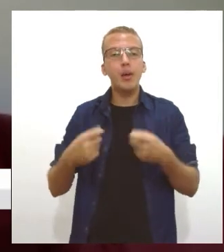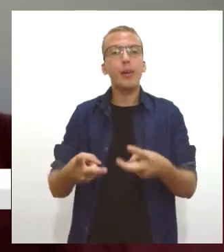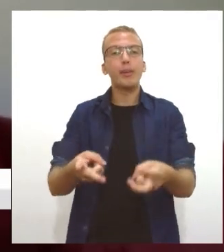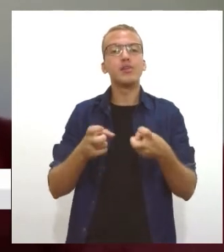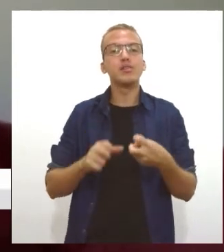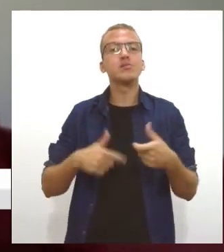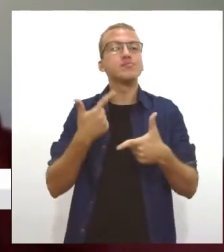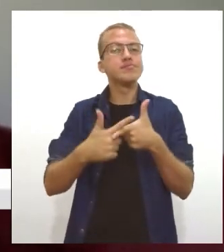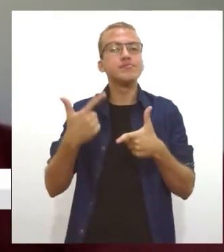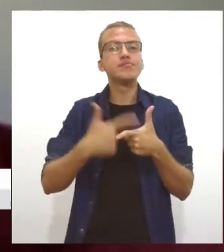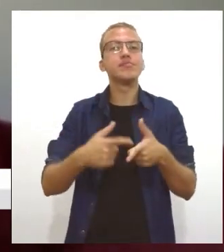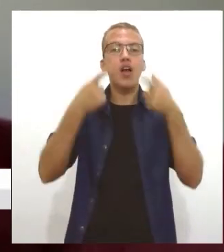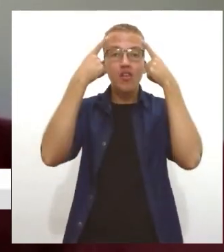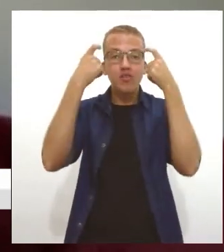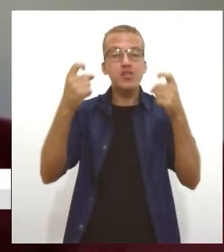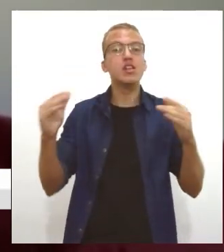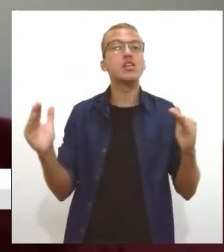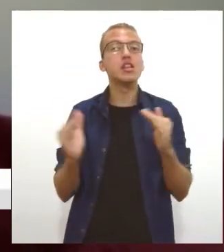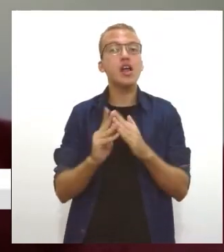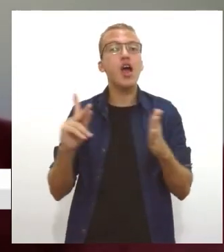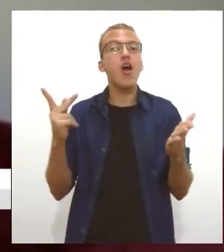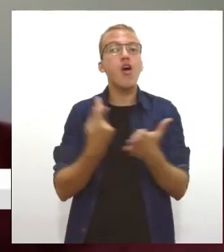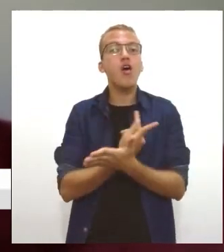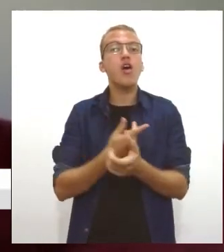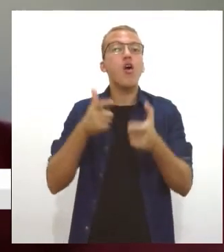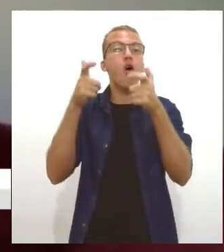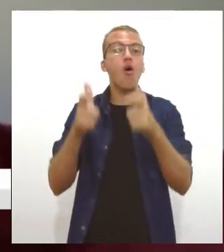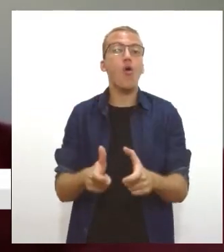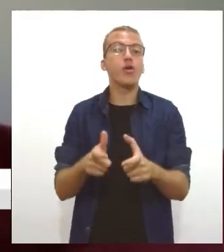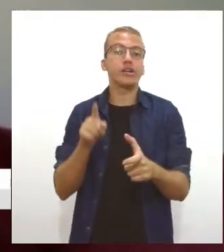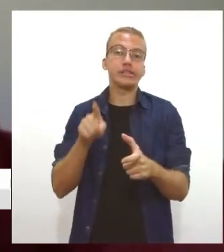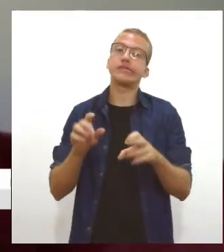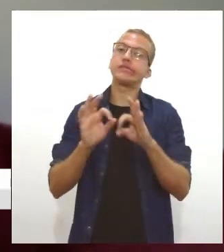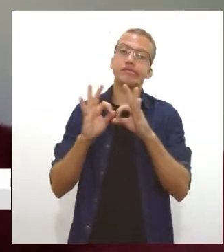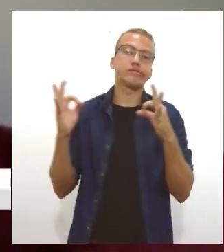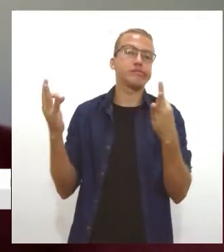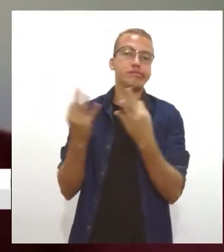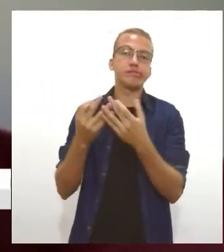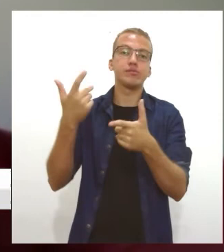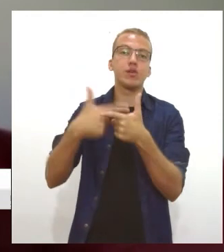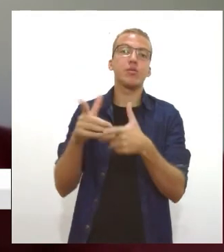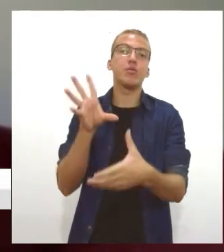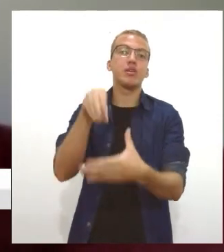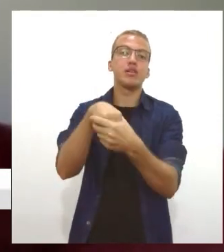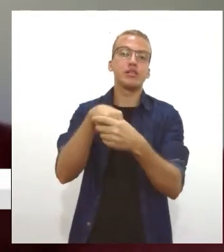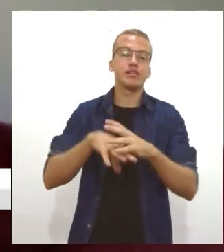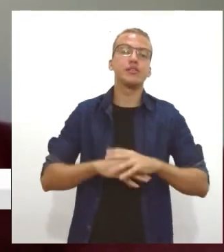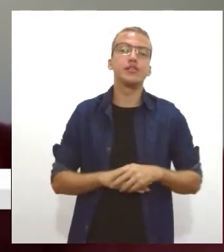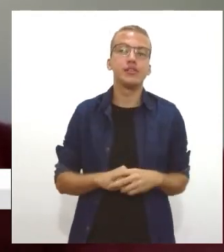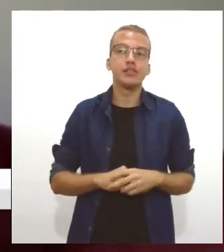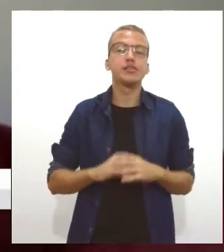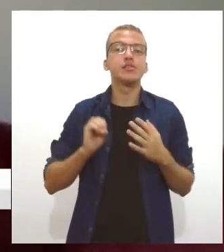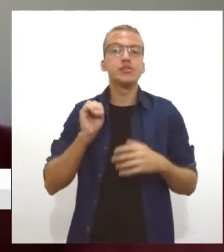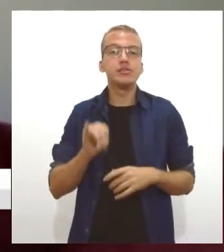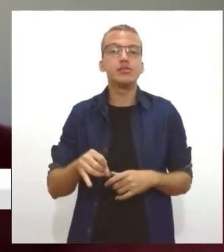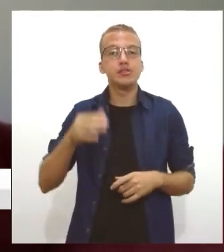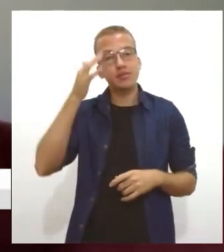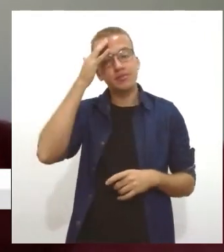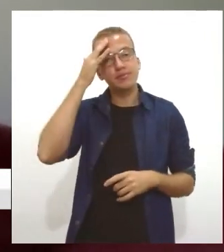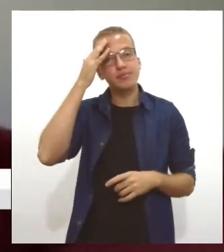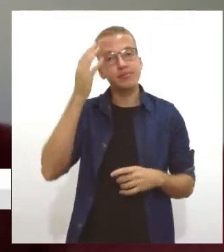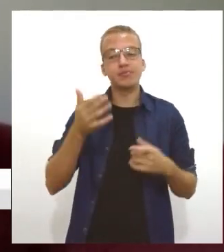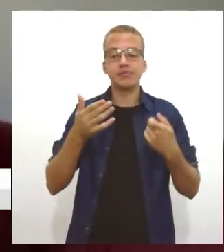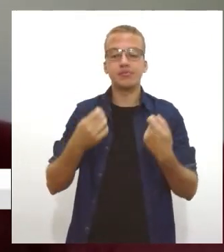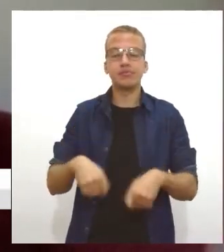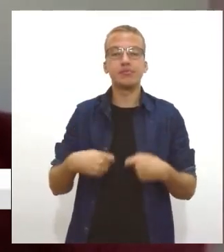eles são oriundos das relações familiares mal resolvidas. Então, assim, quando é necessário, a gente ajuiza a ação de